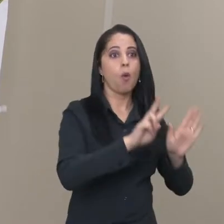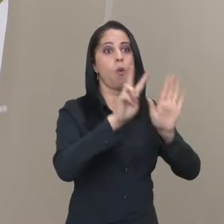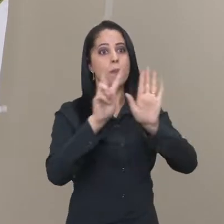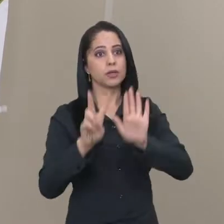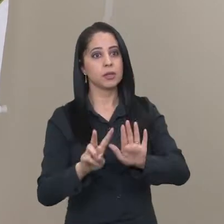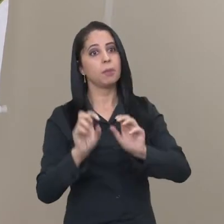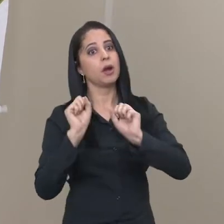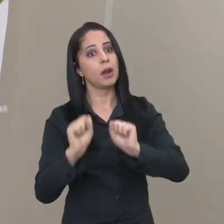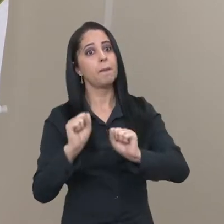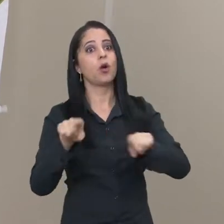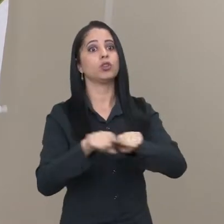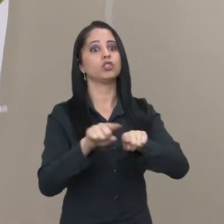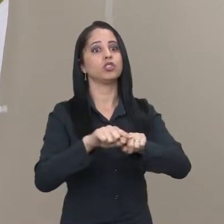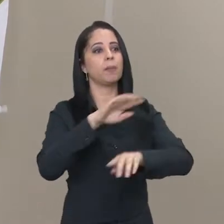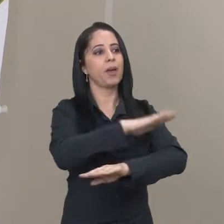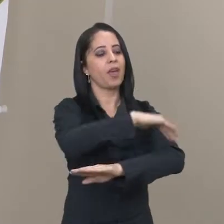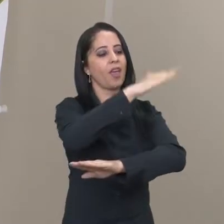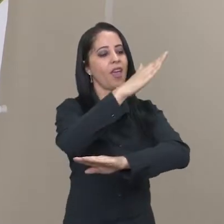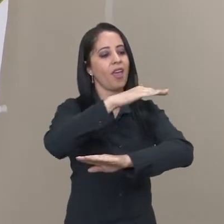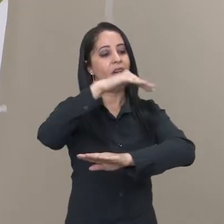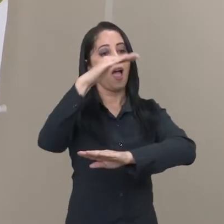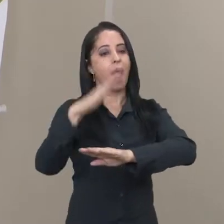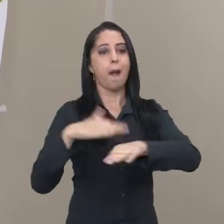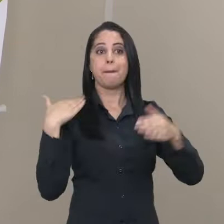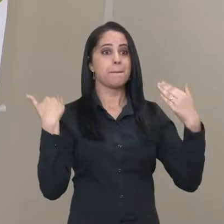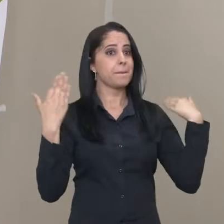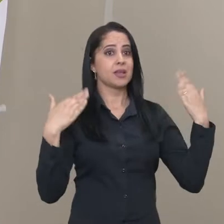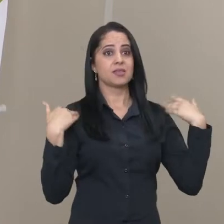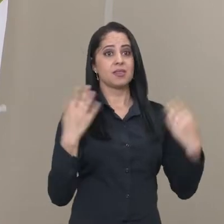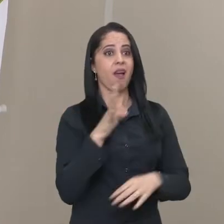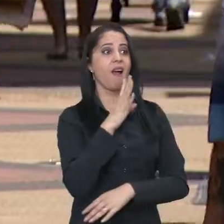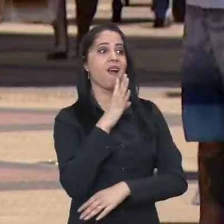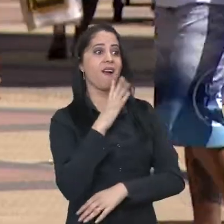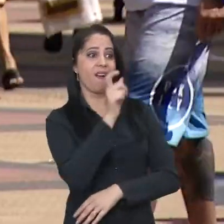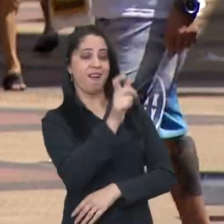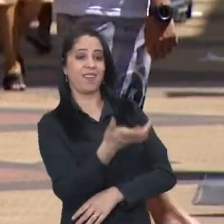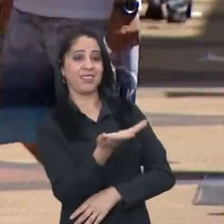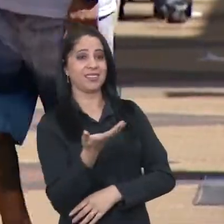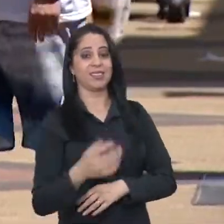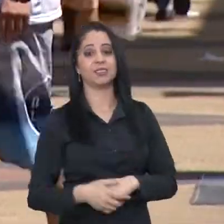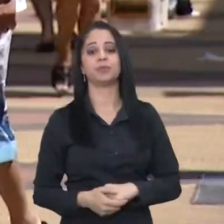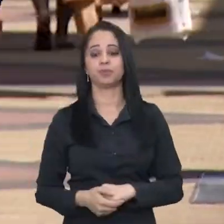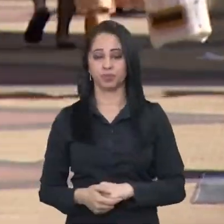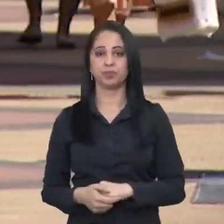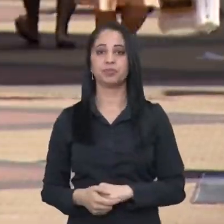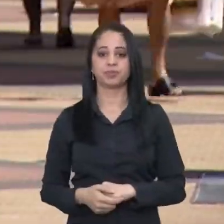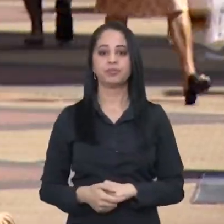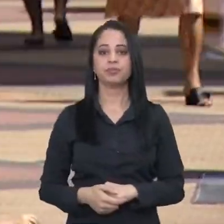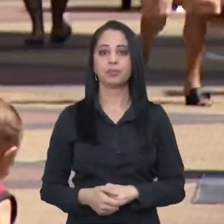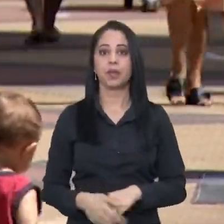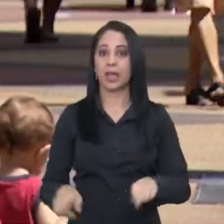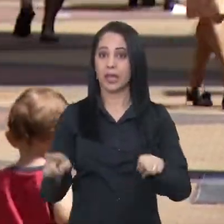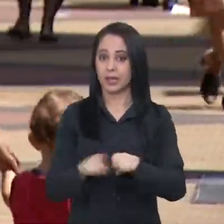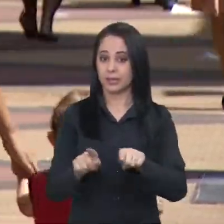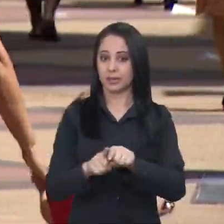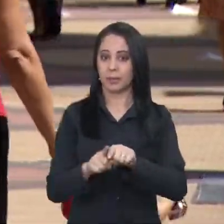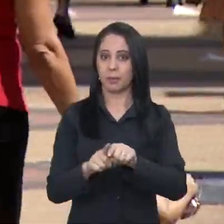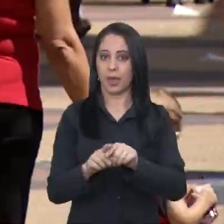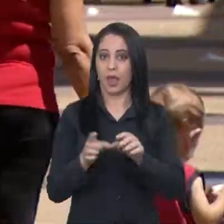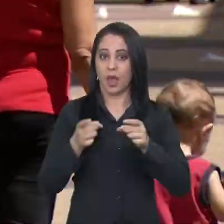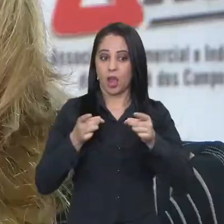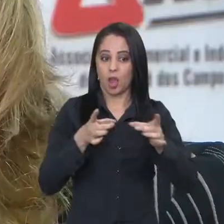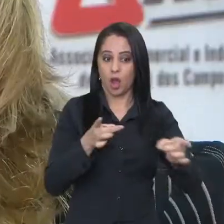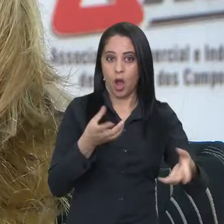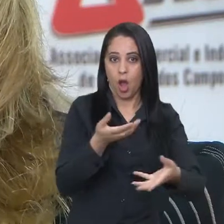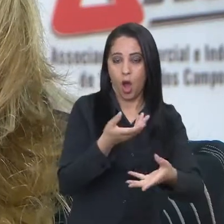semana e curtir a Serra, e curtir o nosso distrito de São Francisco Xavier. E quem também comemora a retomada do turismo é o